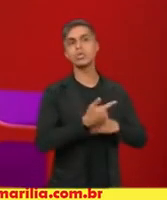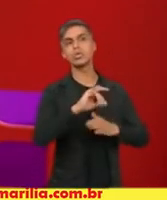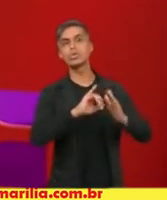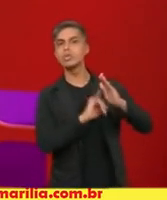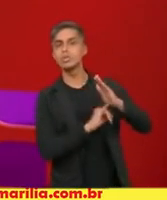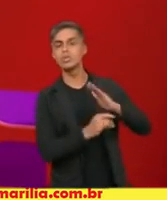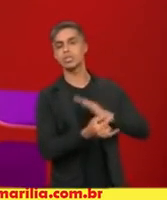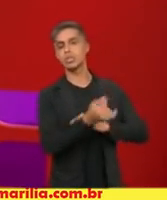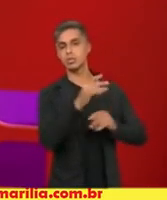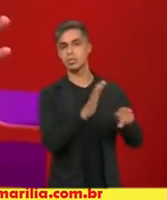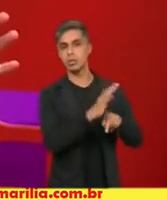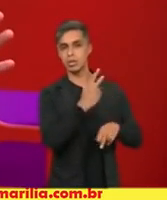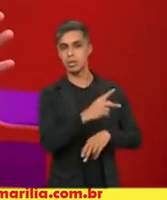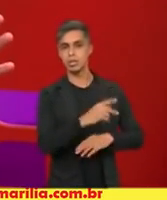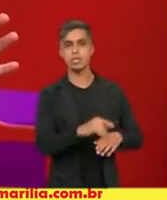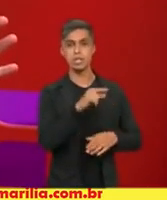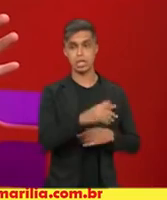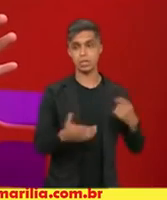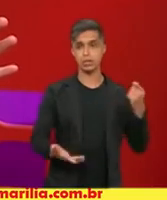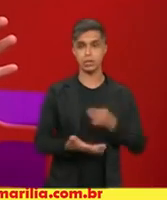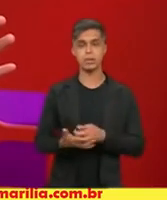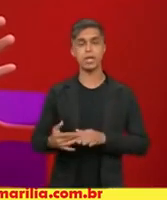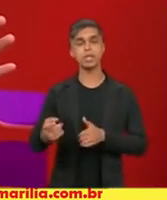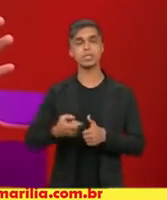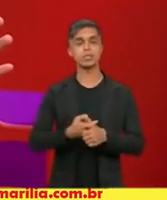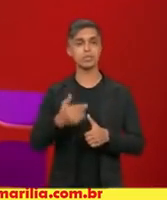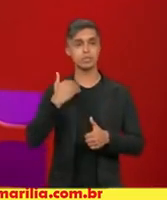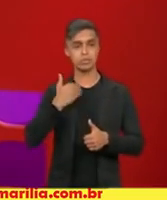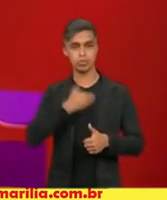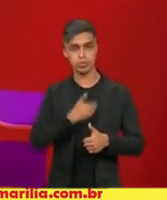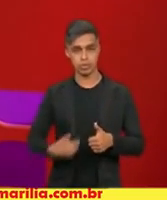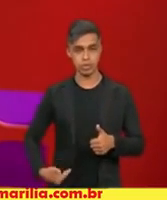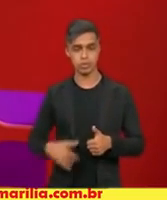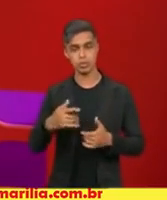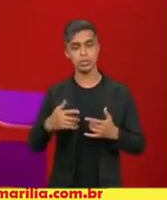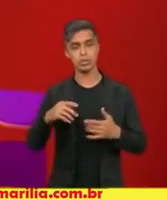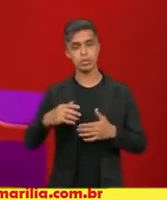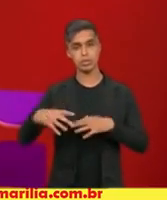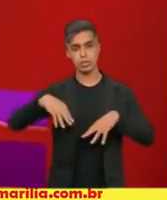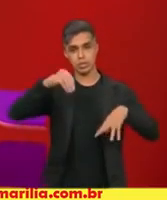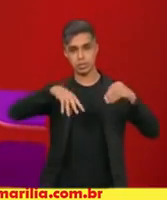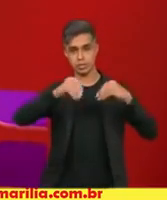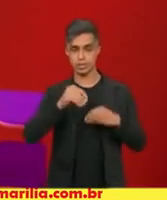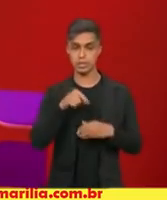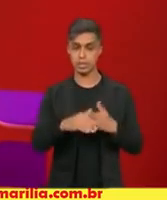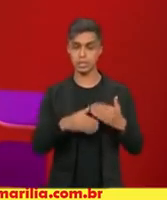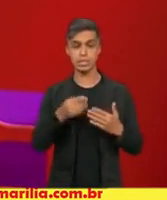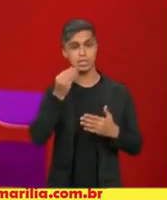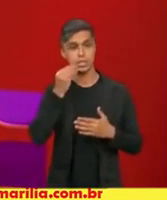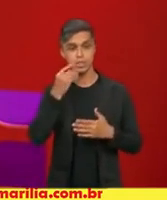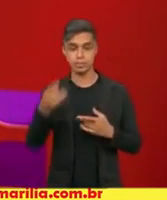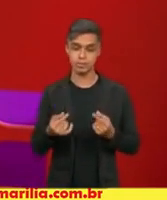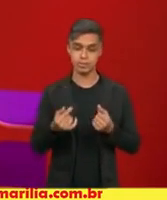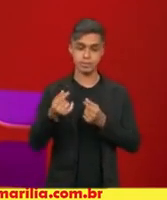financeiras da época, que, por sua vez, compram a dívida pública do Estado Imperial. Ou seja, há uma progressiva, nesse sentido,